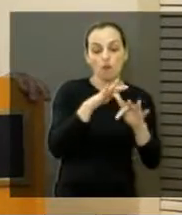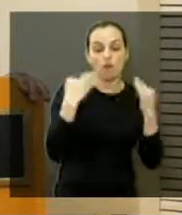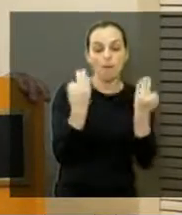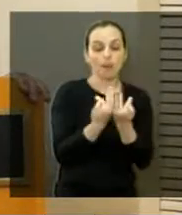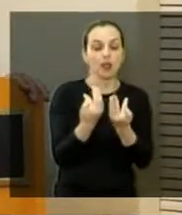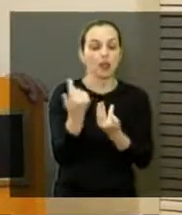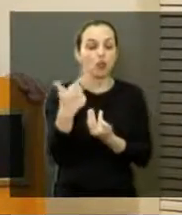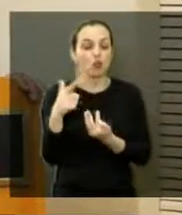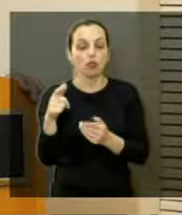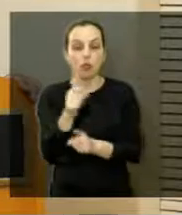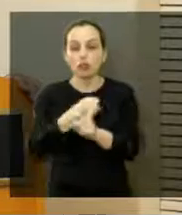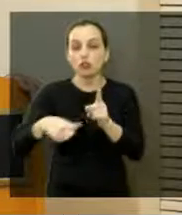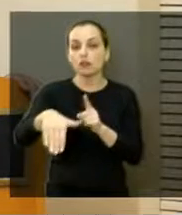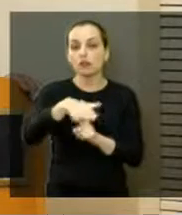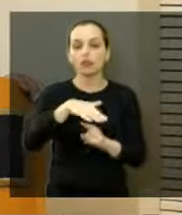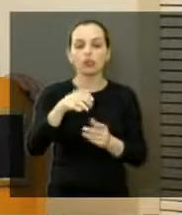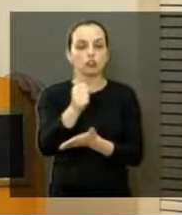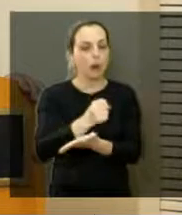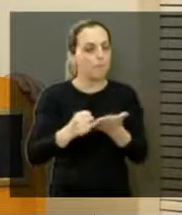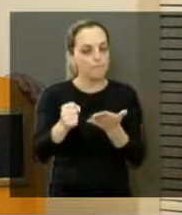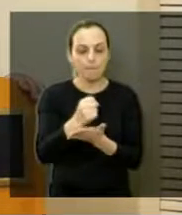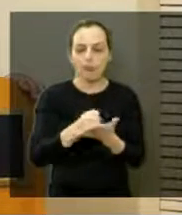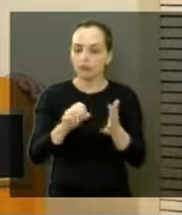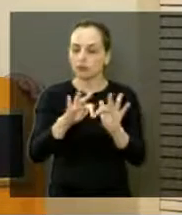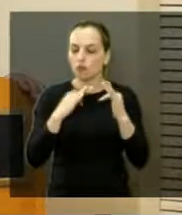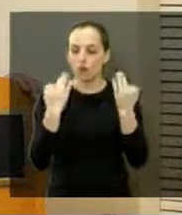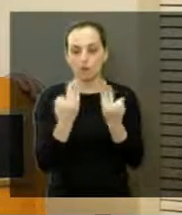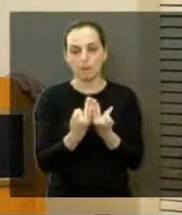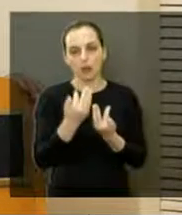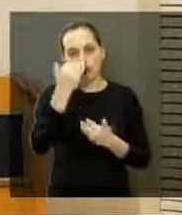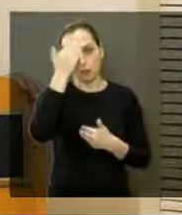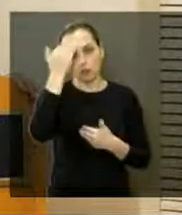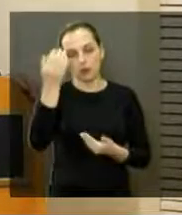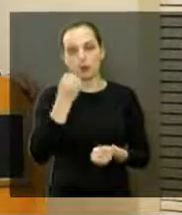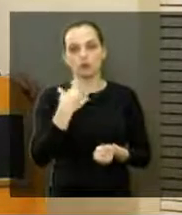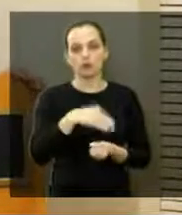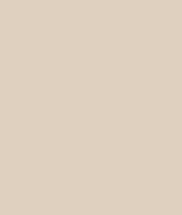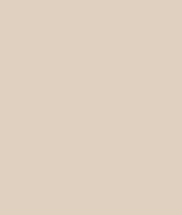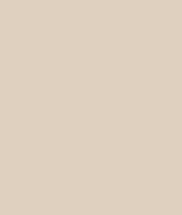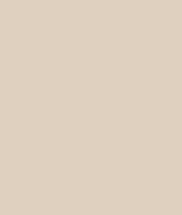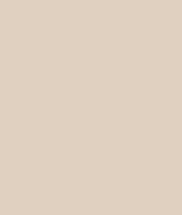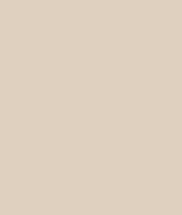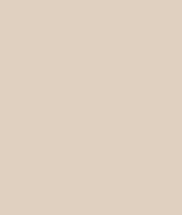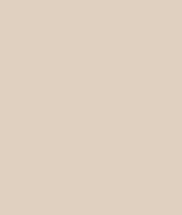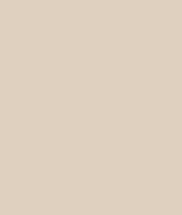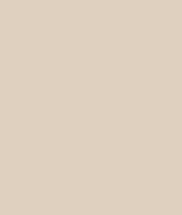É a base da sociedade. Ok? Meu muito obrigado, uma boa noite a todos.